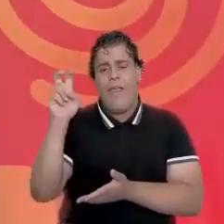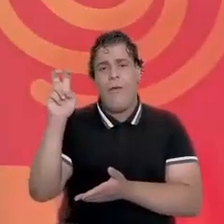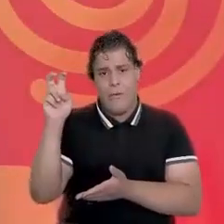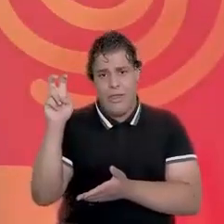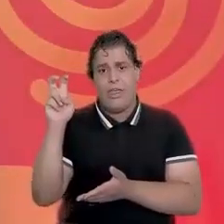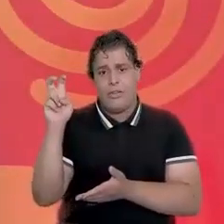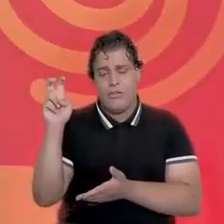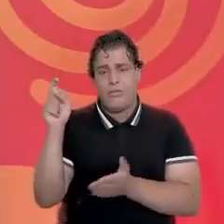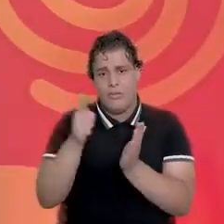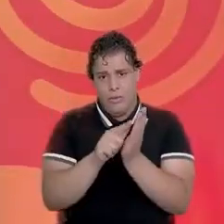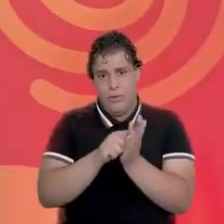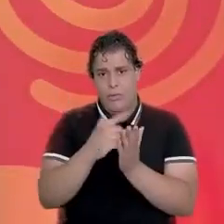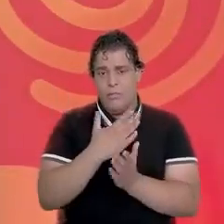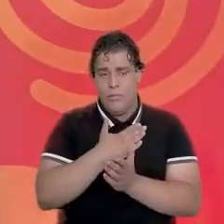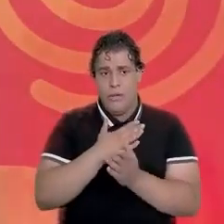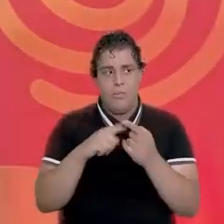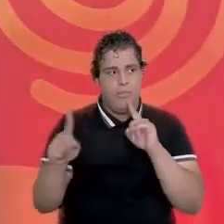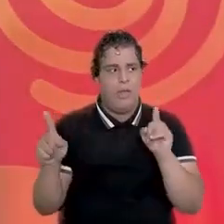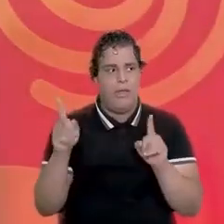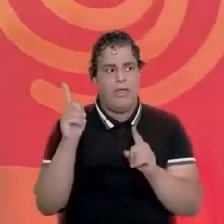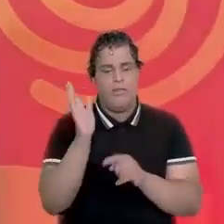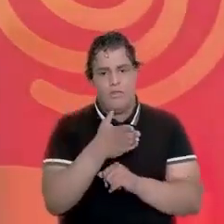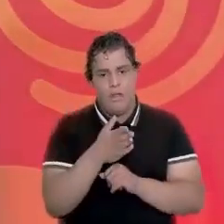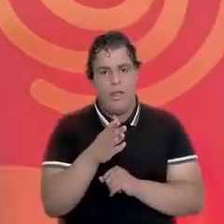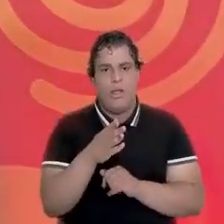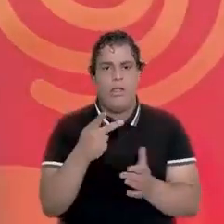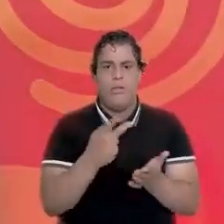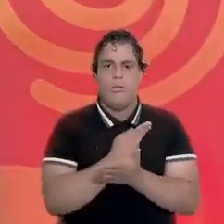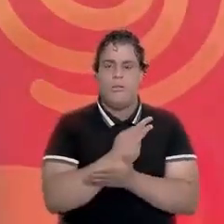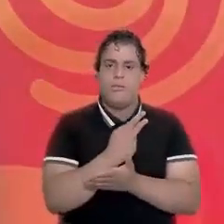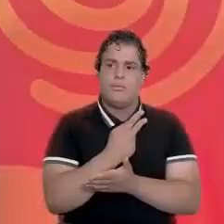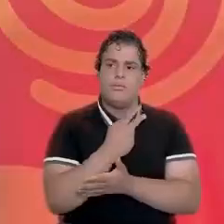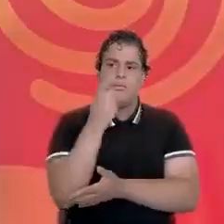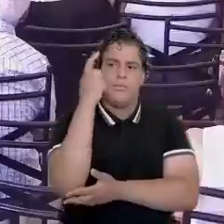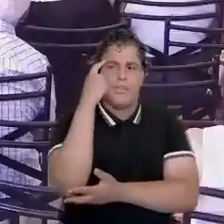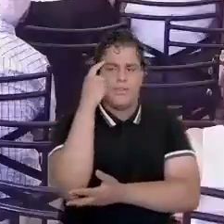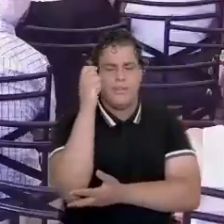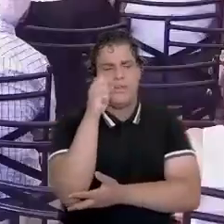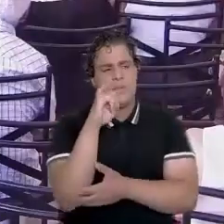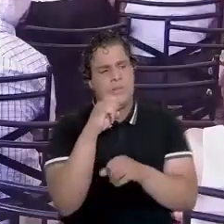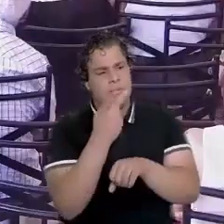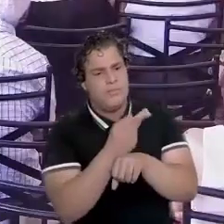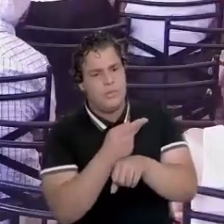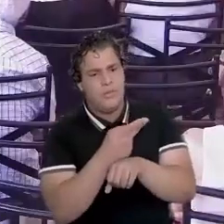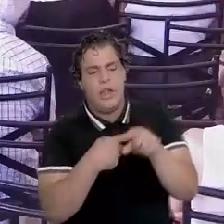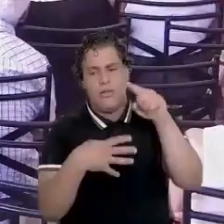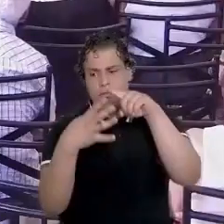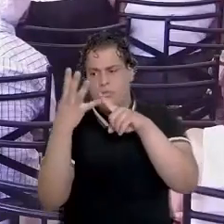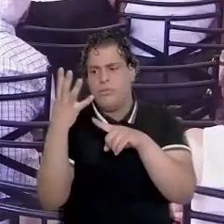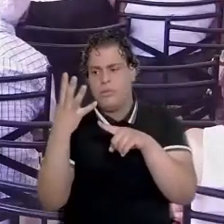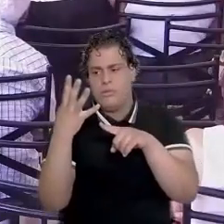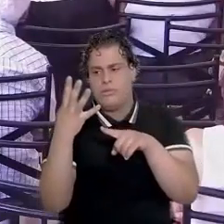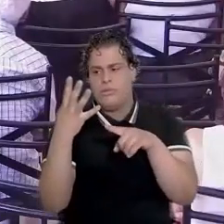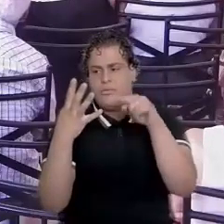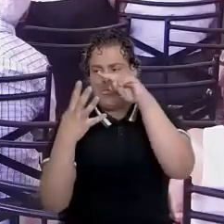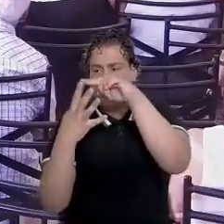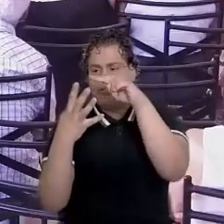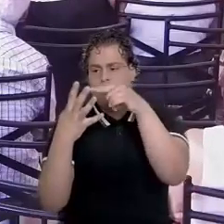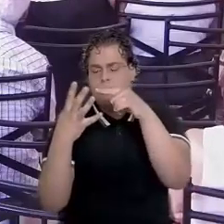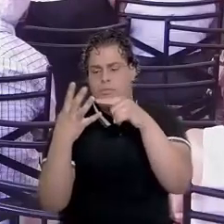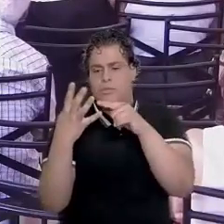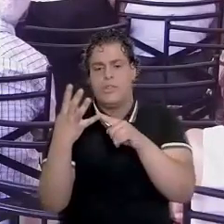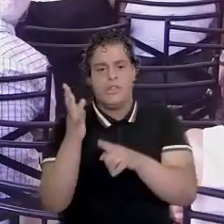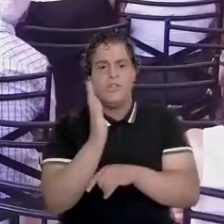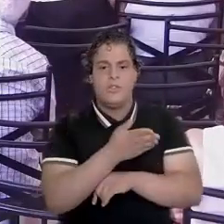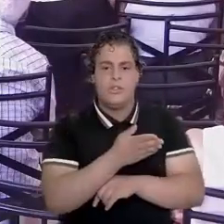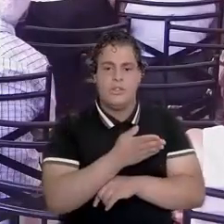Dias Poucos, então já aconteceu nesse livro, acho que se procurar, tem os outros 4, né, acho que já,